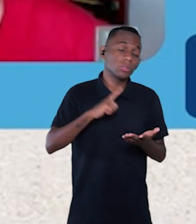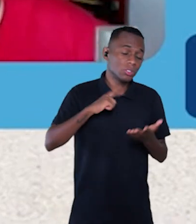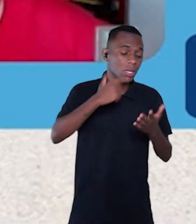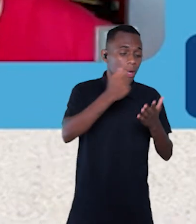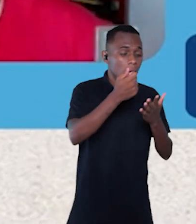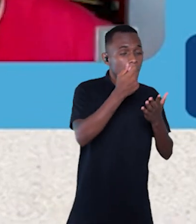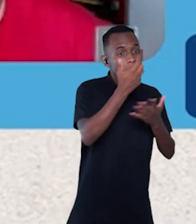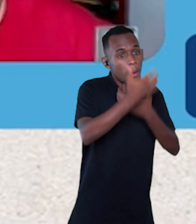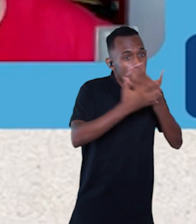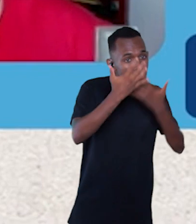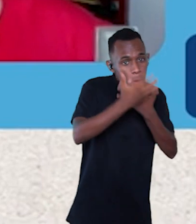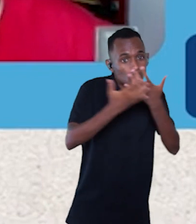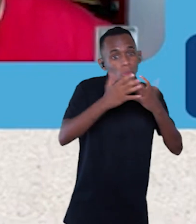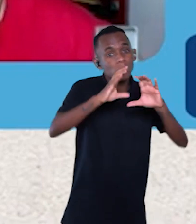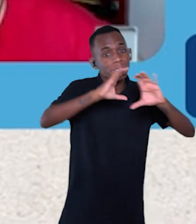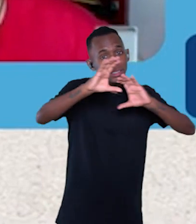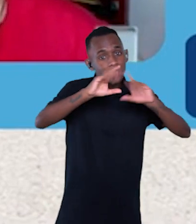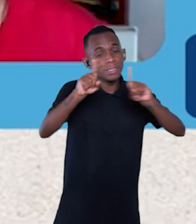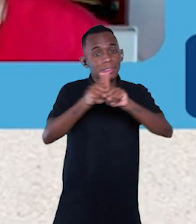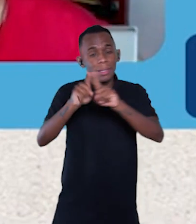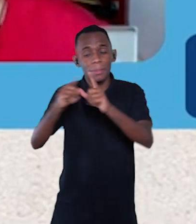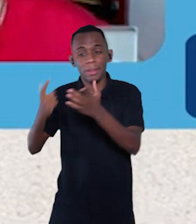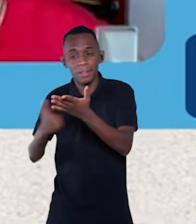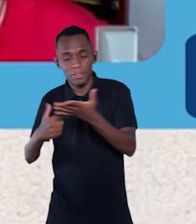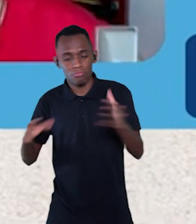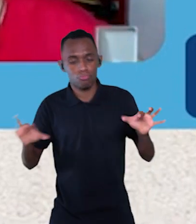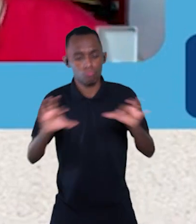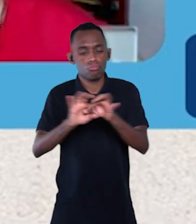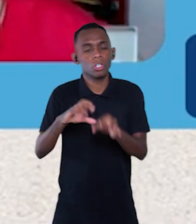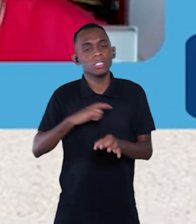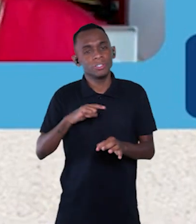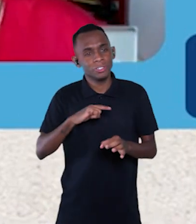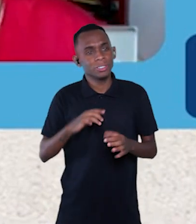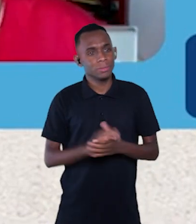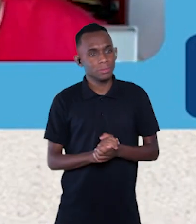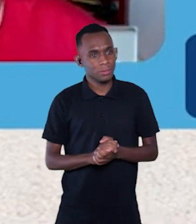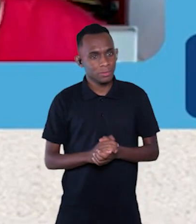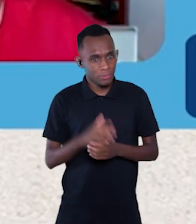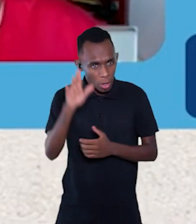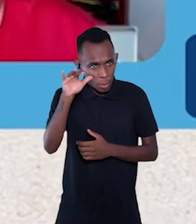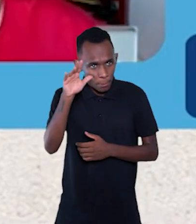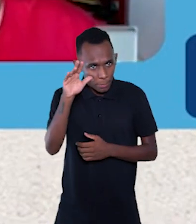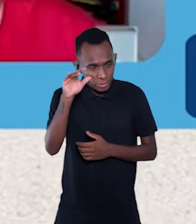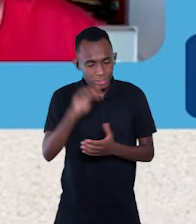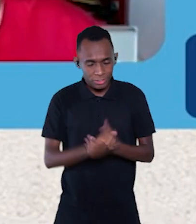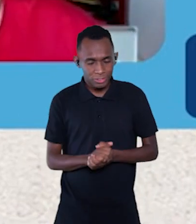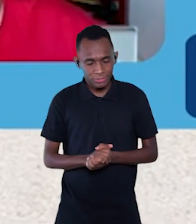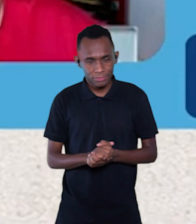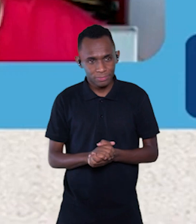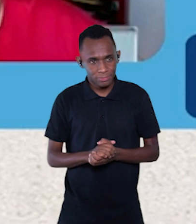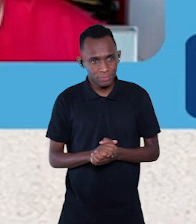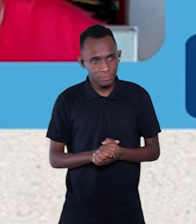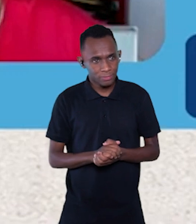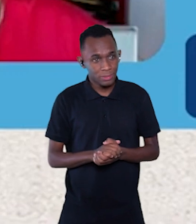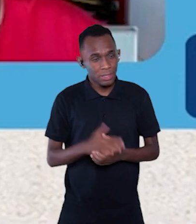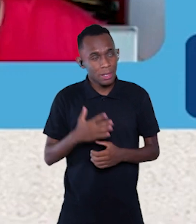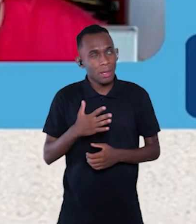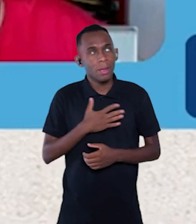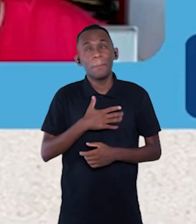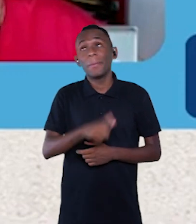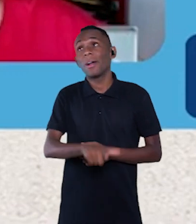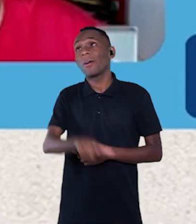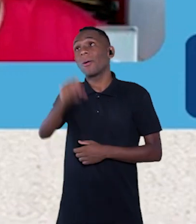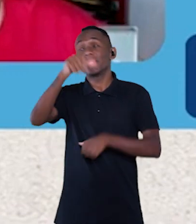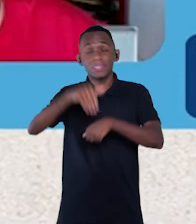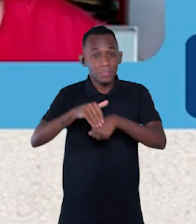música que chamava para o livro e do livro que chamava para a música. Vamos assistir o Conchinha, que já é a